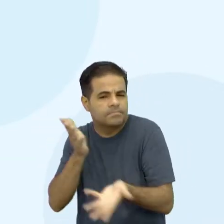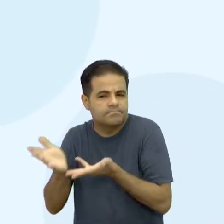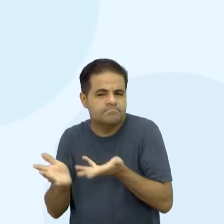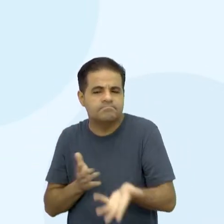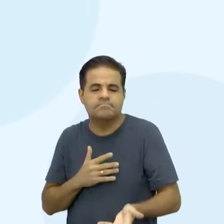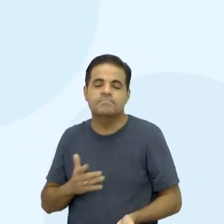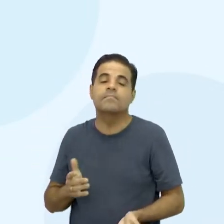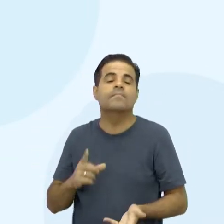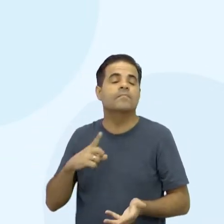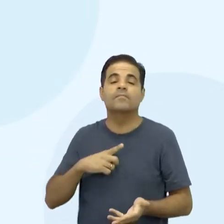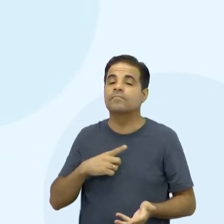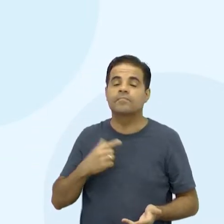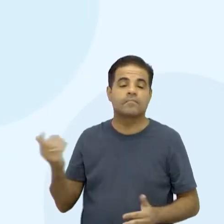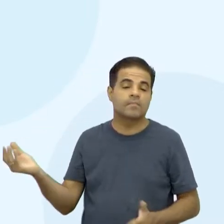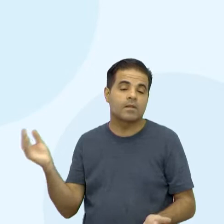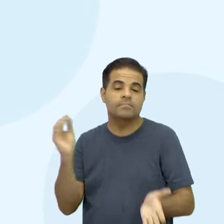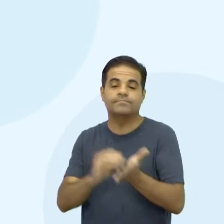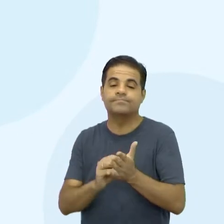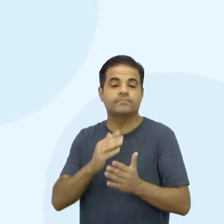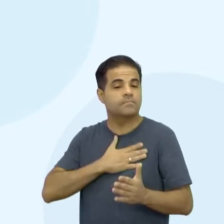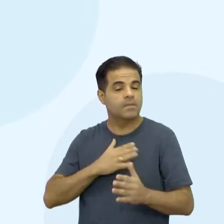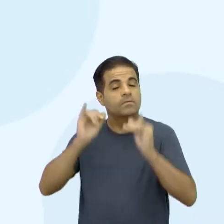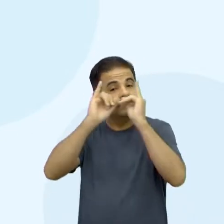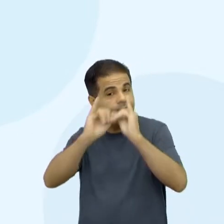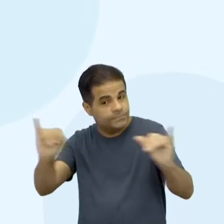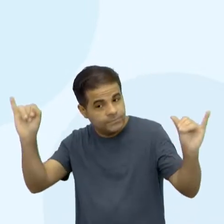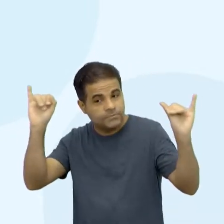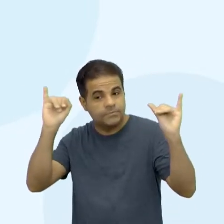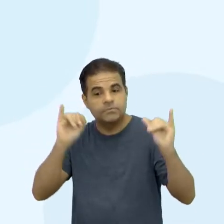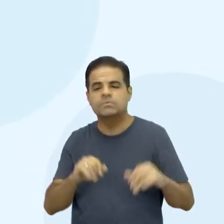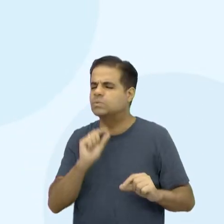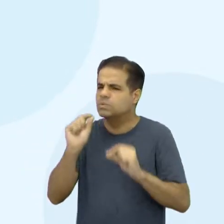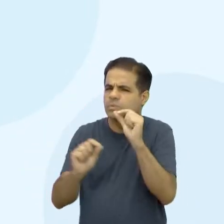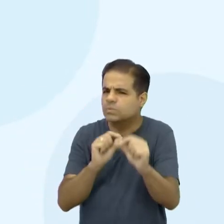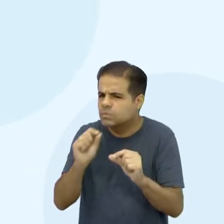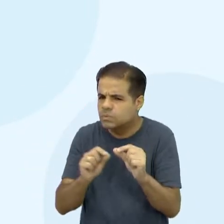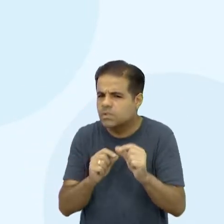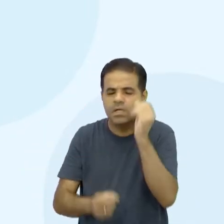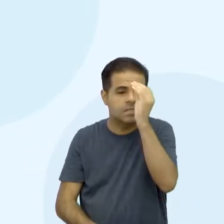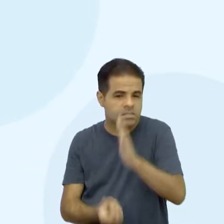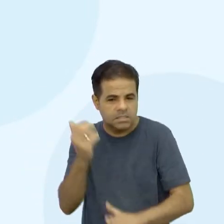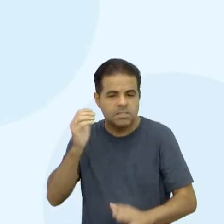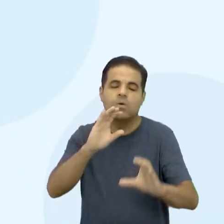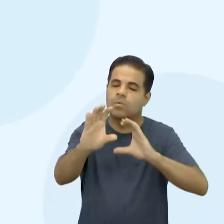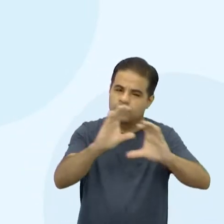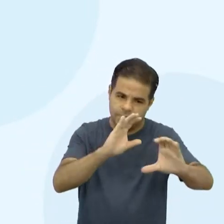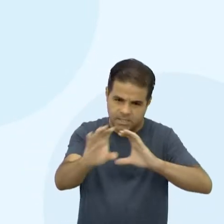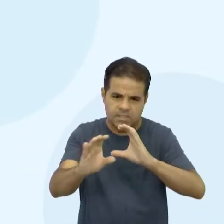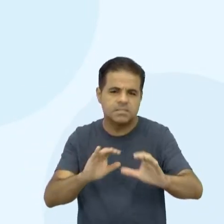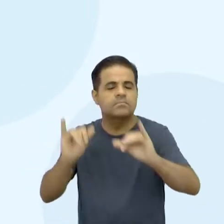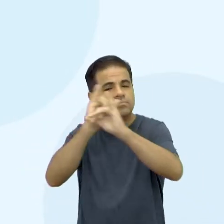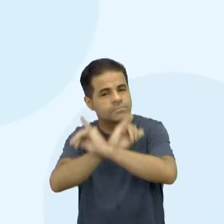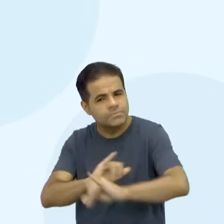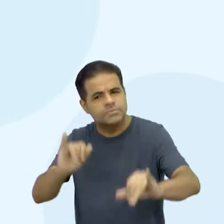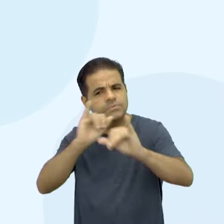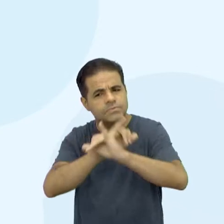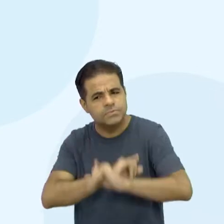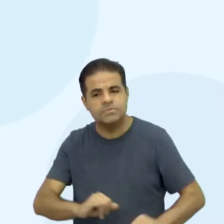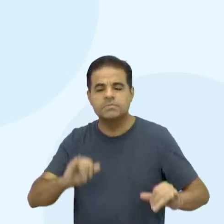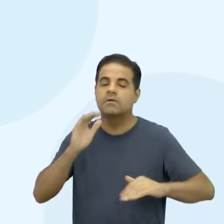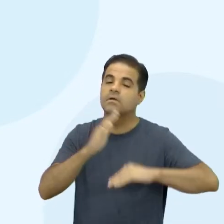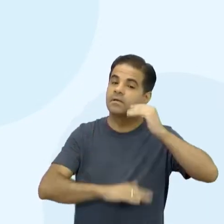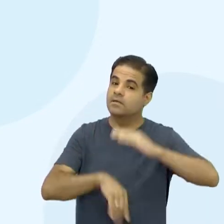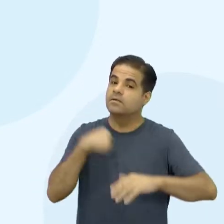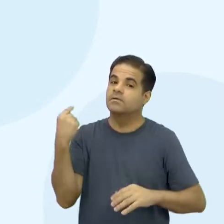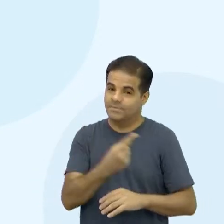né? E aí eu coloco o meu anúncio. Eu vou fazer um anúncio do quê? De criação e comunicação publicitária, que é o